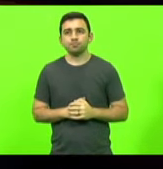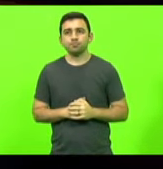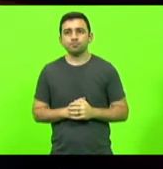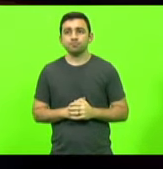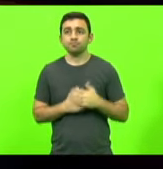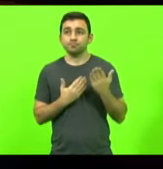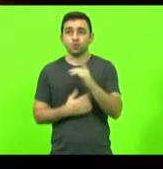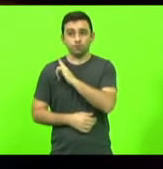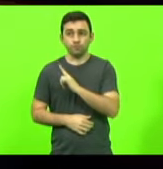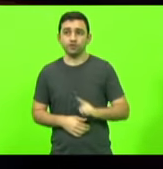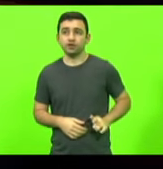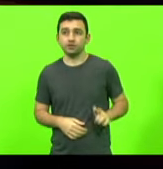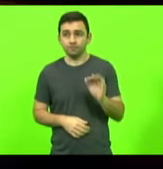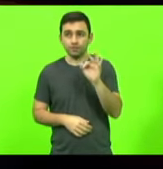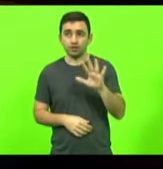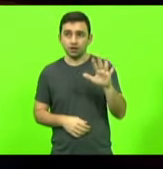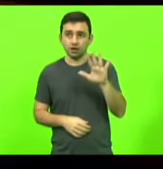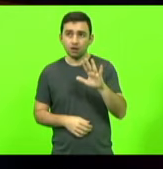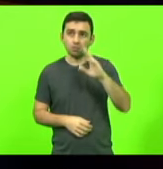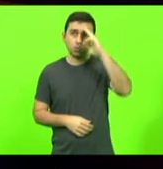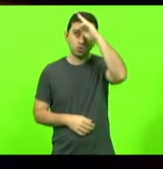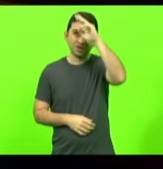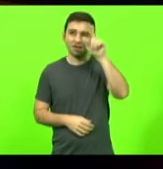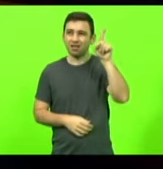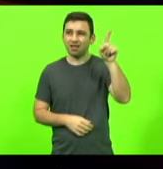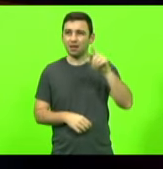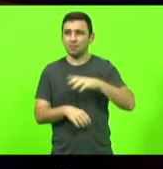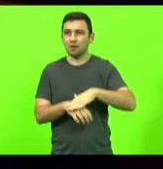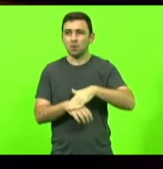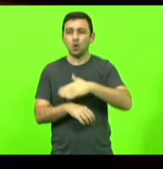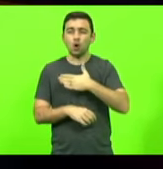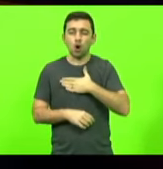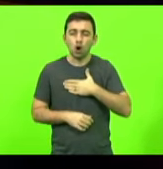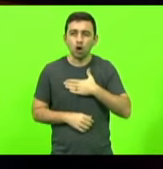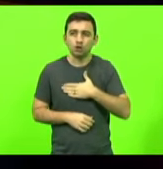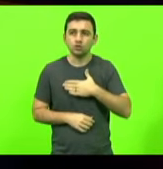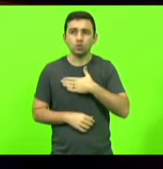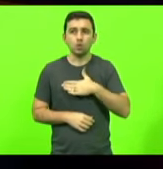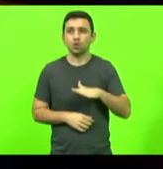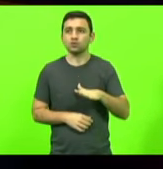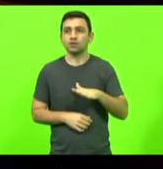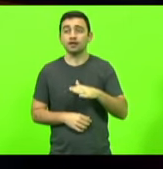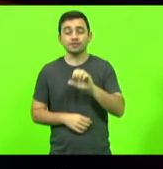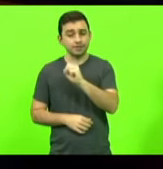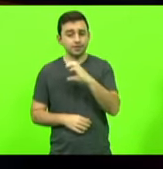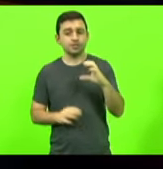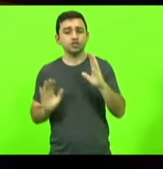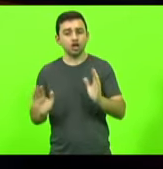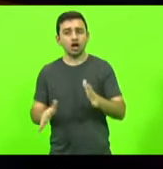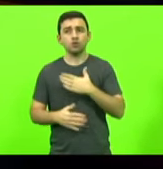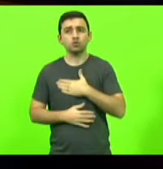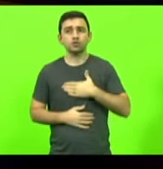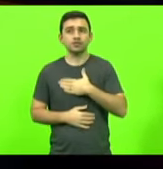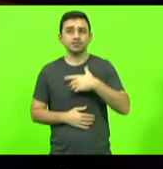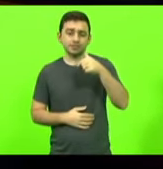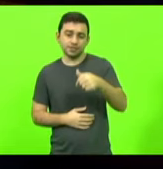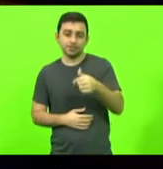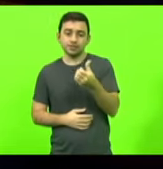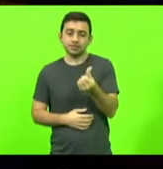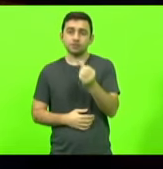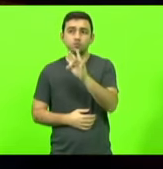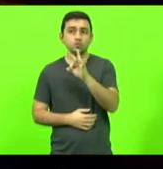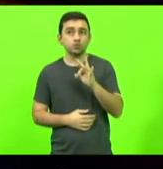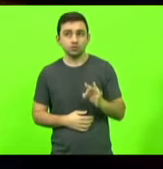o governo federal, o governo Bolsonaro, não é aqui questão de gostar ou não. Santa Catarina já gostou. Deu